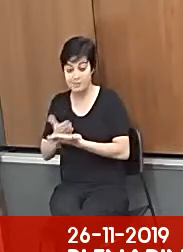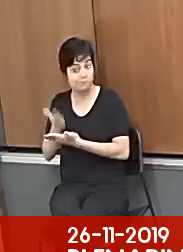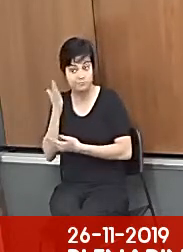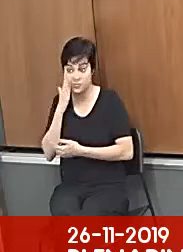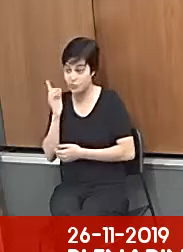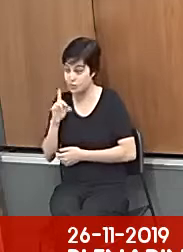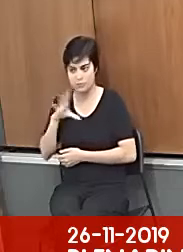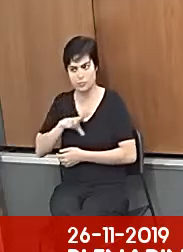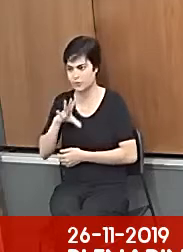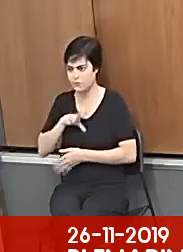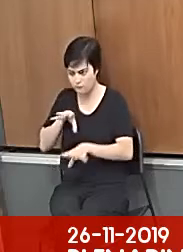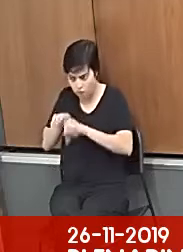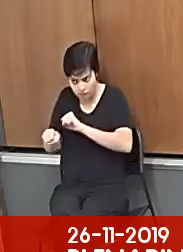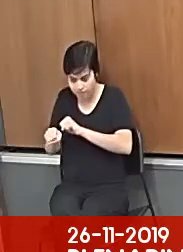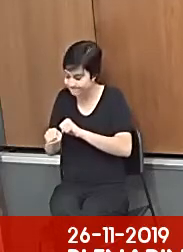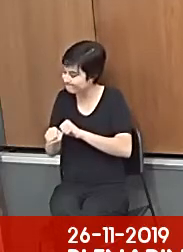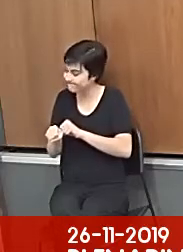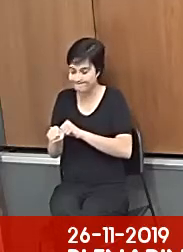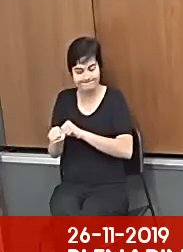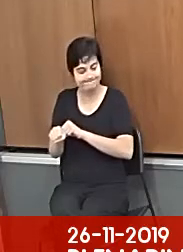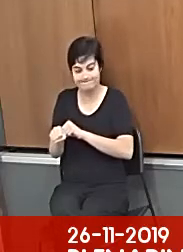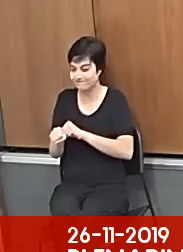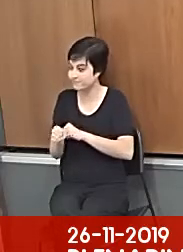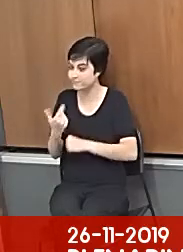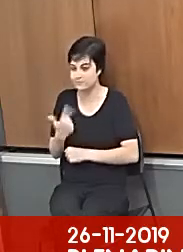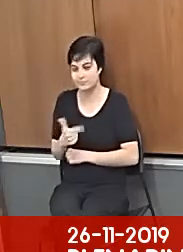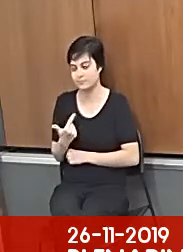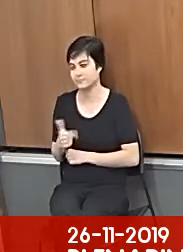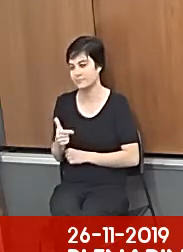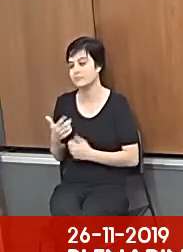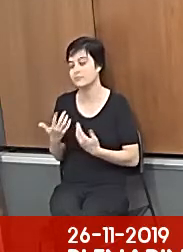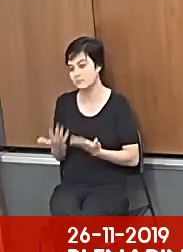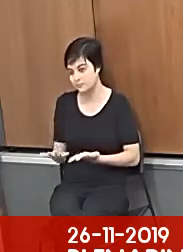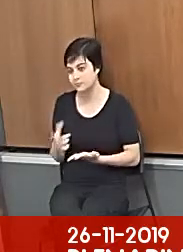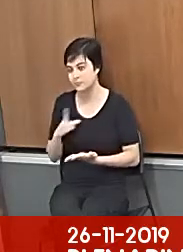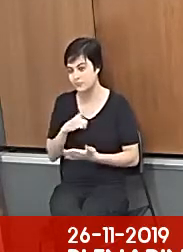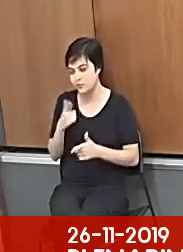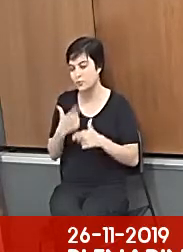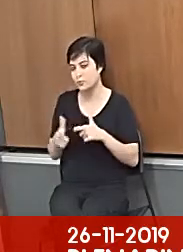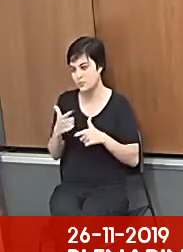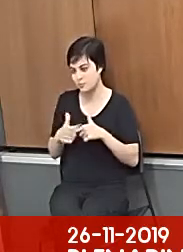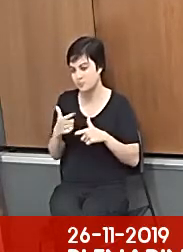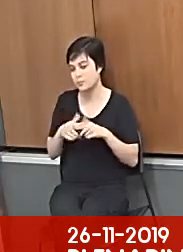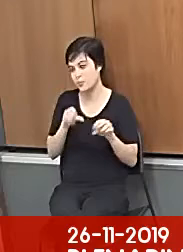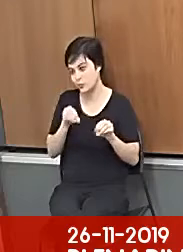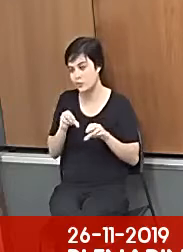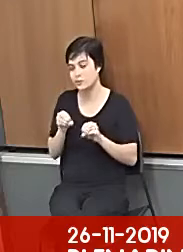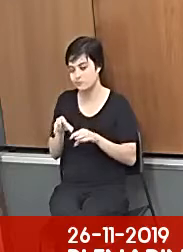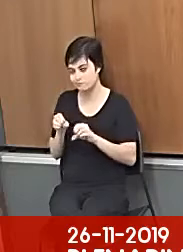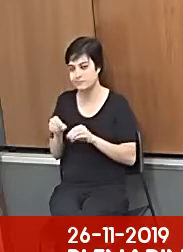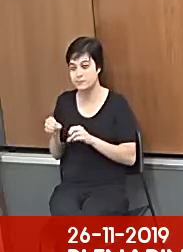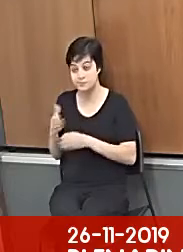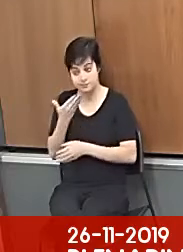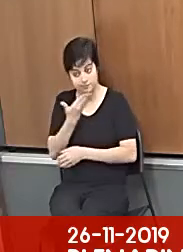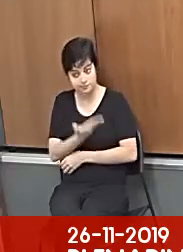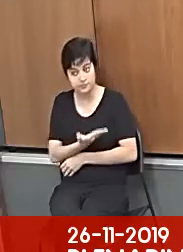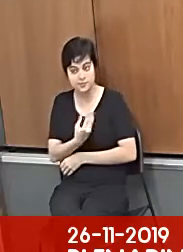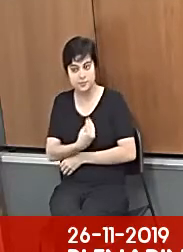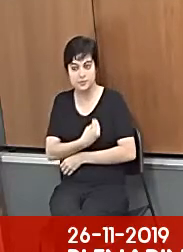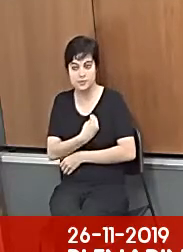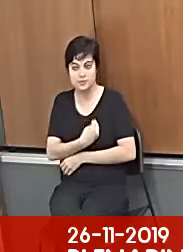Então, vejam só que problema sério que a gente tem no nosso processo de formação educacional. A senhora acompanhou muito bem